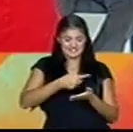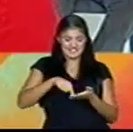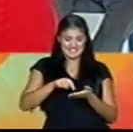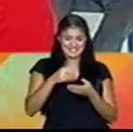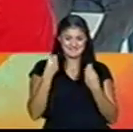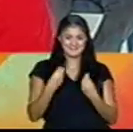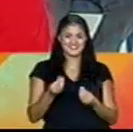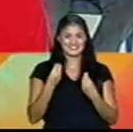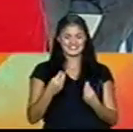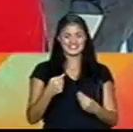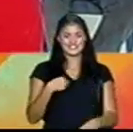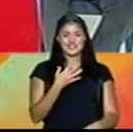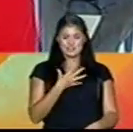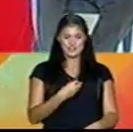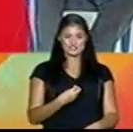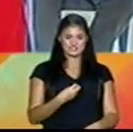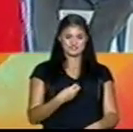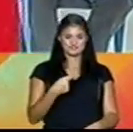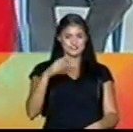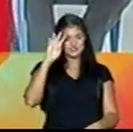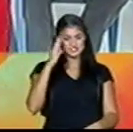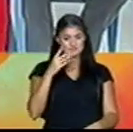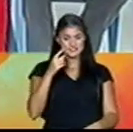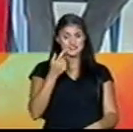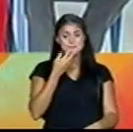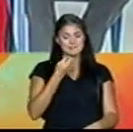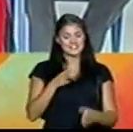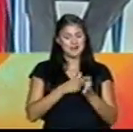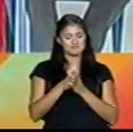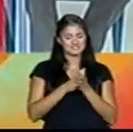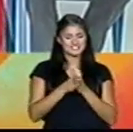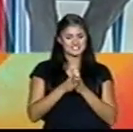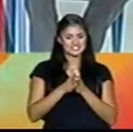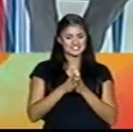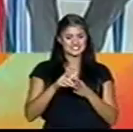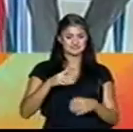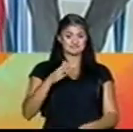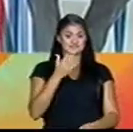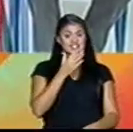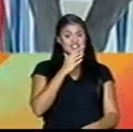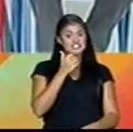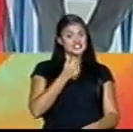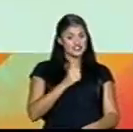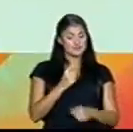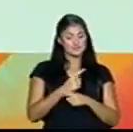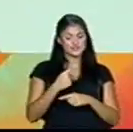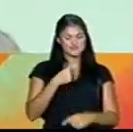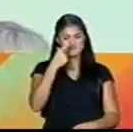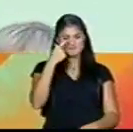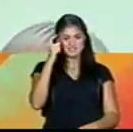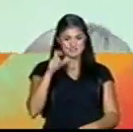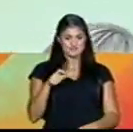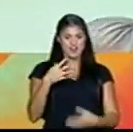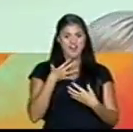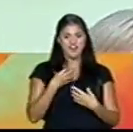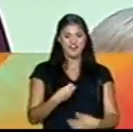que eu gosto. Sabia. Gosto. Eu sabia que não ias perder a oportunidade. Não ia perder a oportunidade, sabia, menina. Saina, porque sabia. Eu sou uma pessoa que gosto